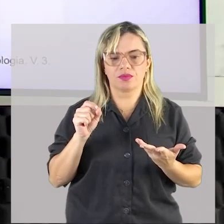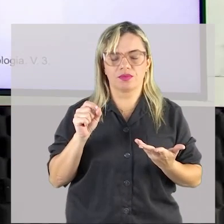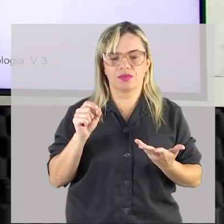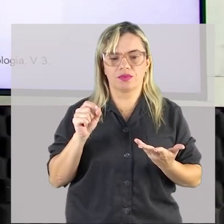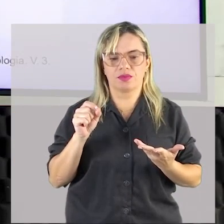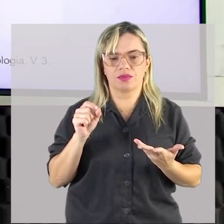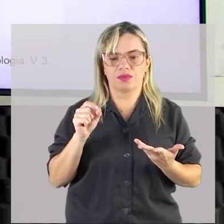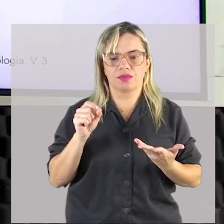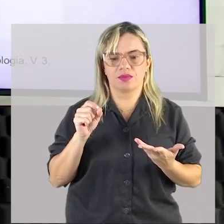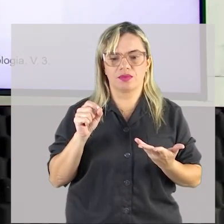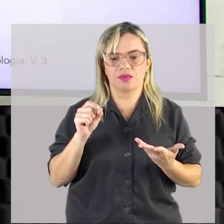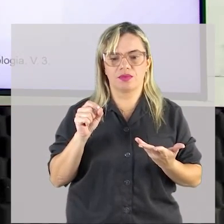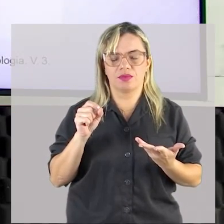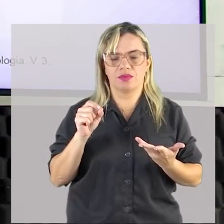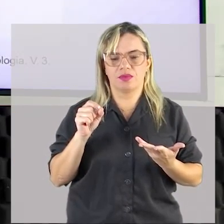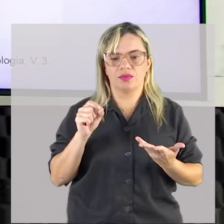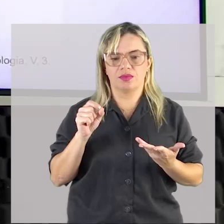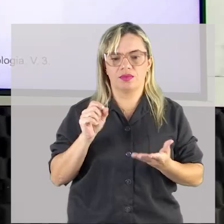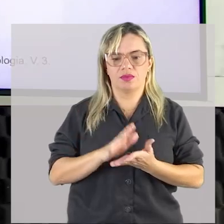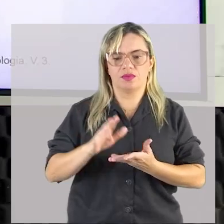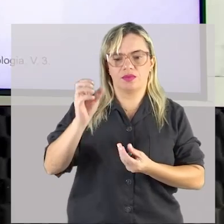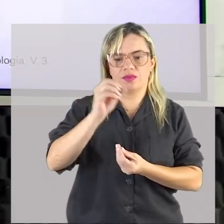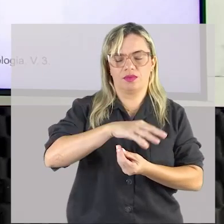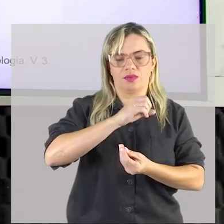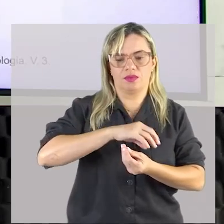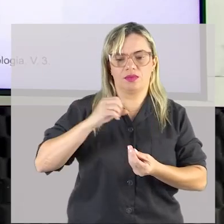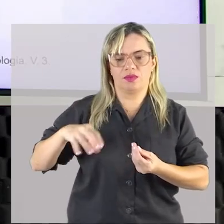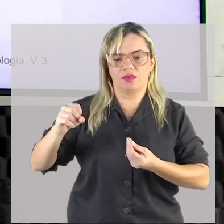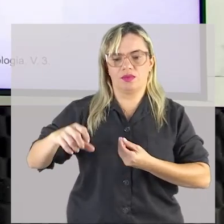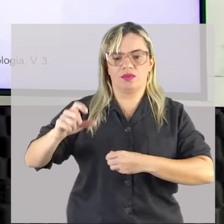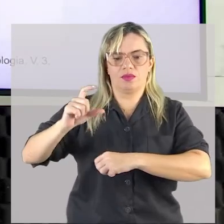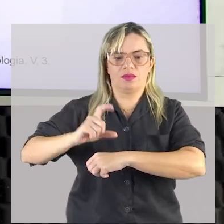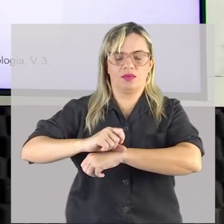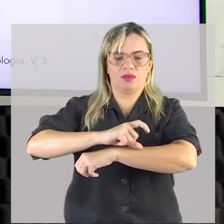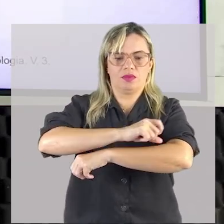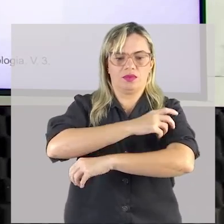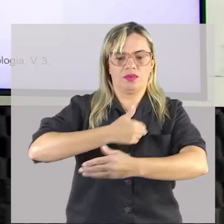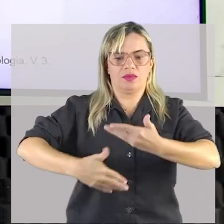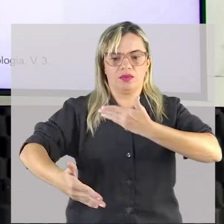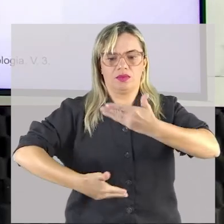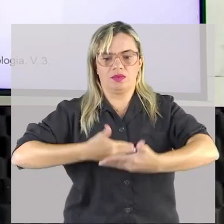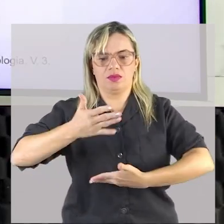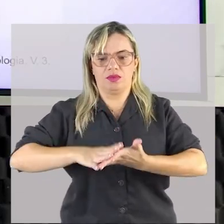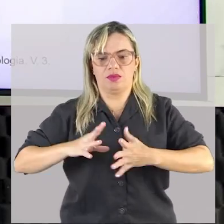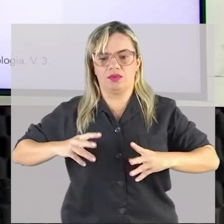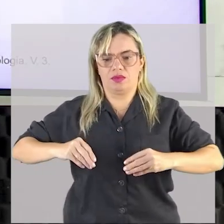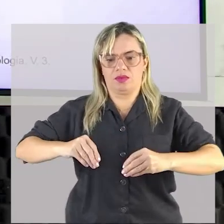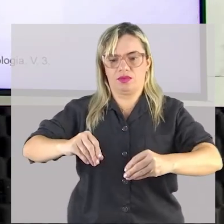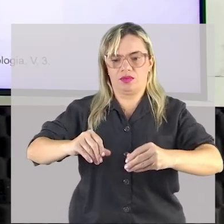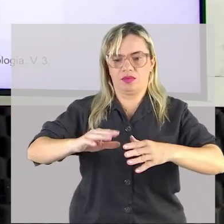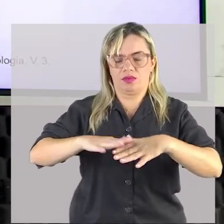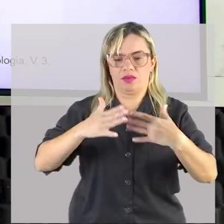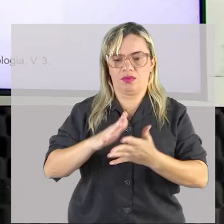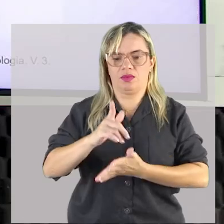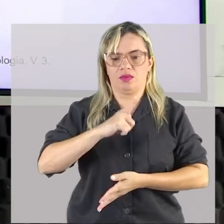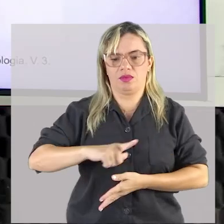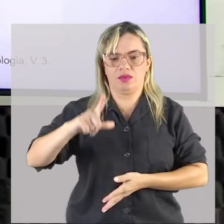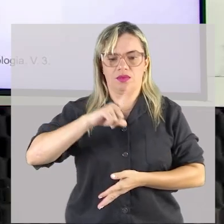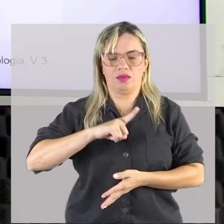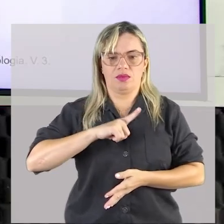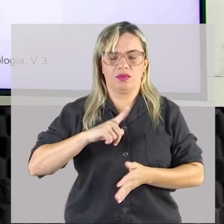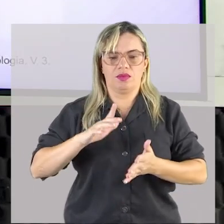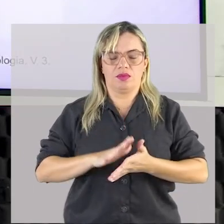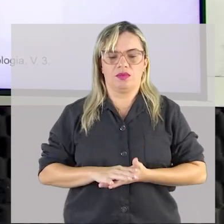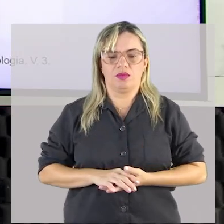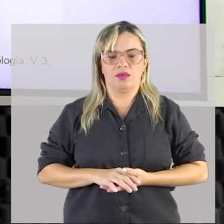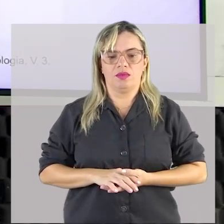um ciclo aqui com fungos, formigas, né? Ali interagindo no solo, né? A gente